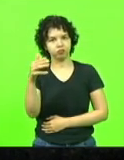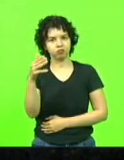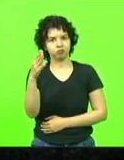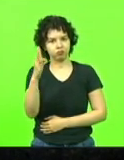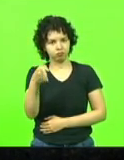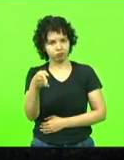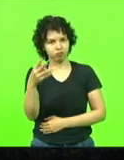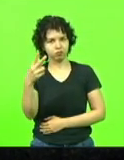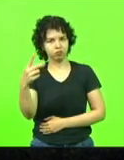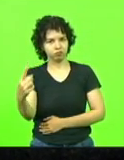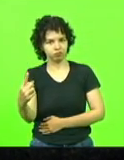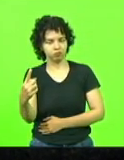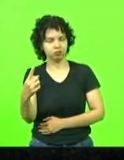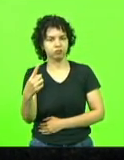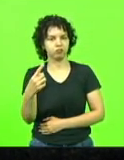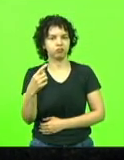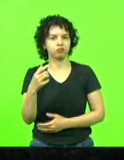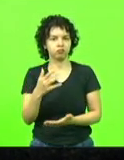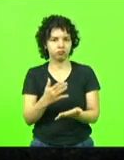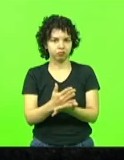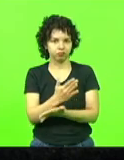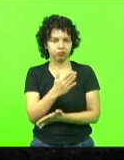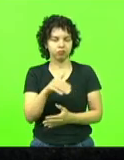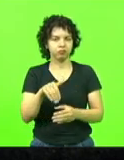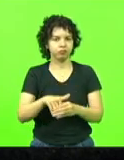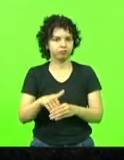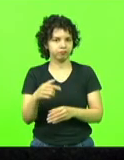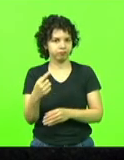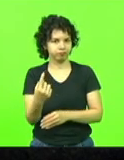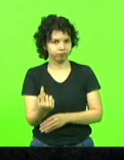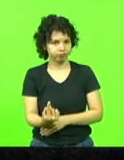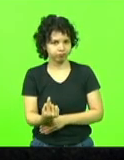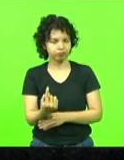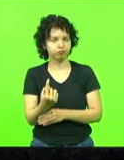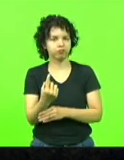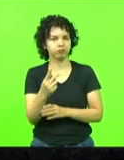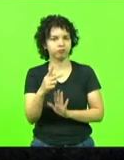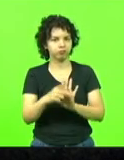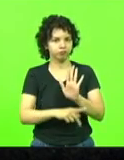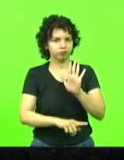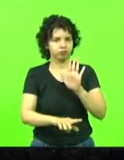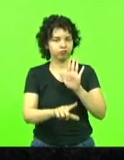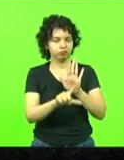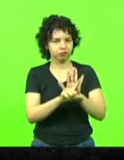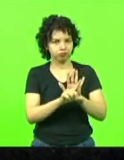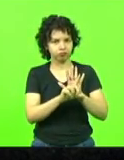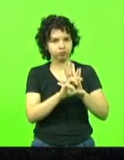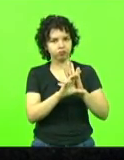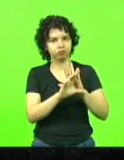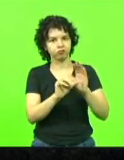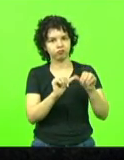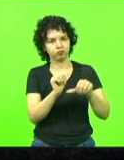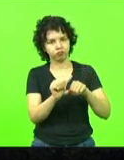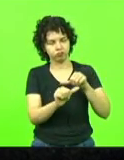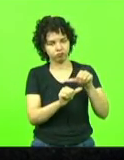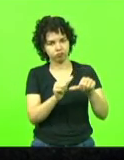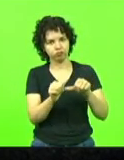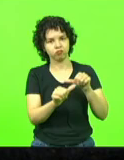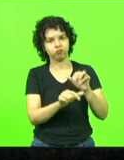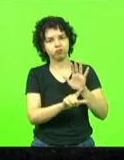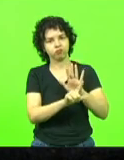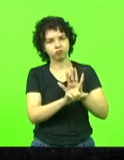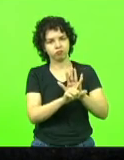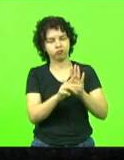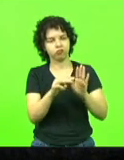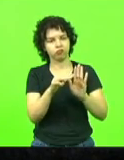Foi aprovado, em turno único, o projeto de conversão em lei de medida provisória,